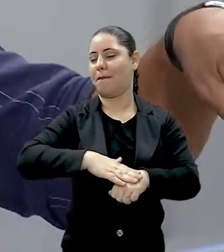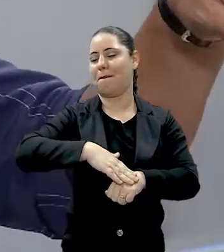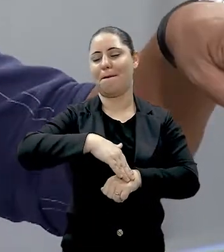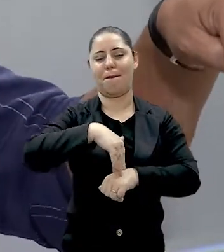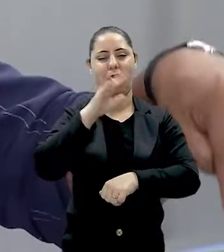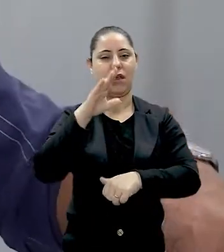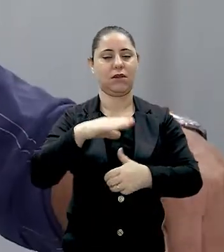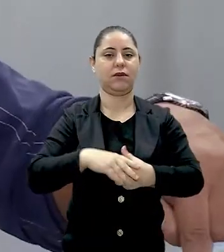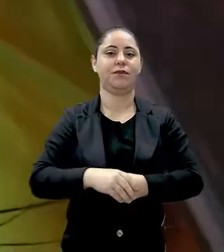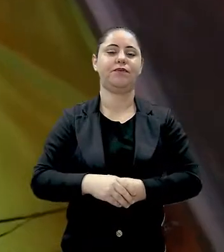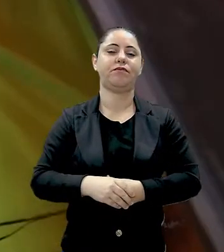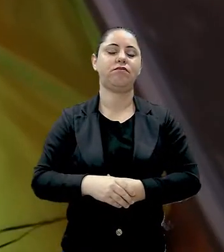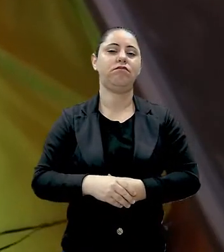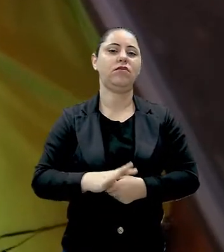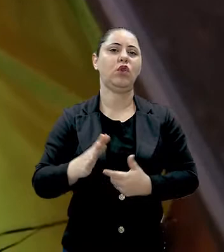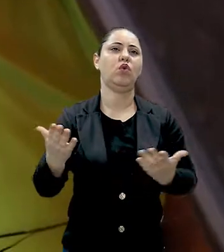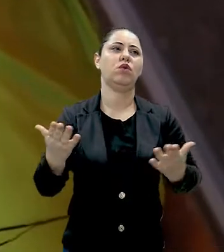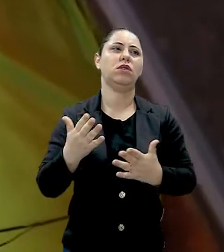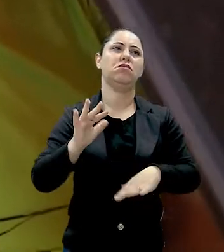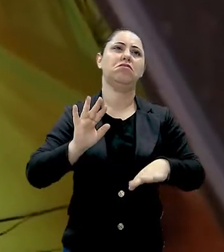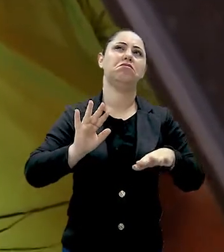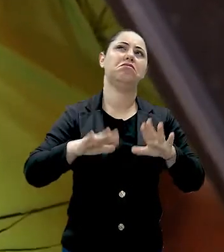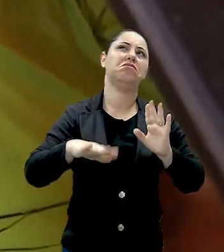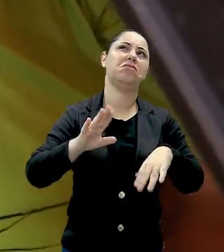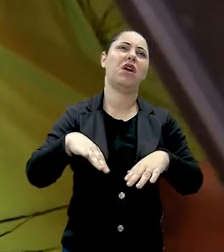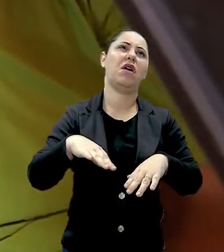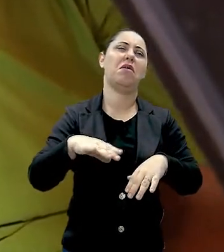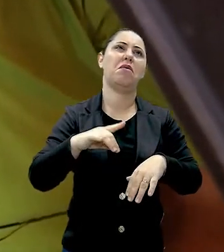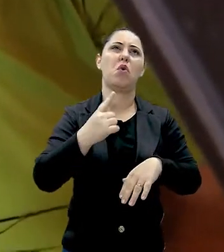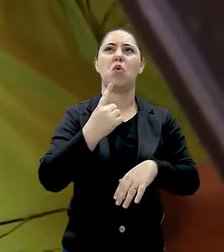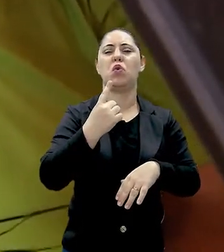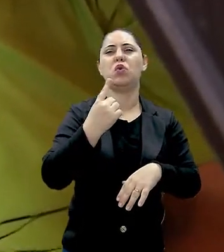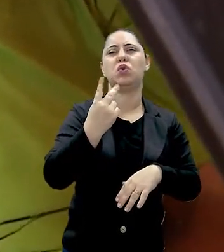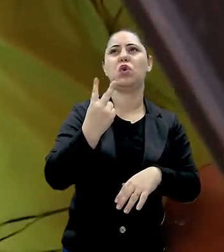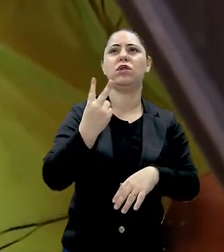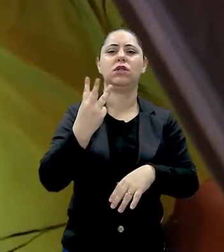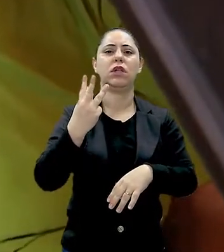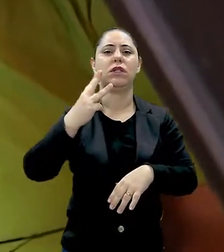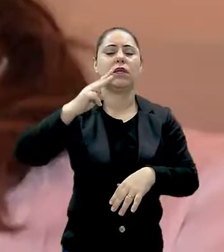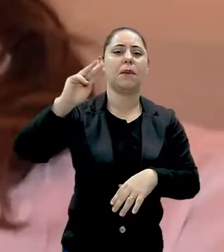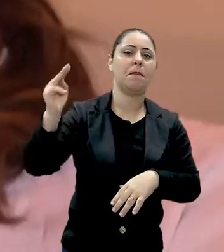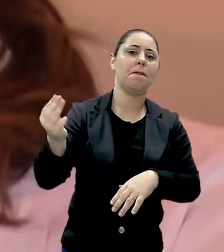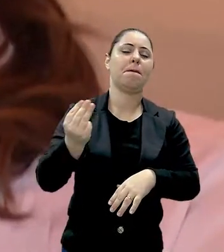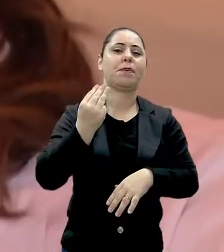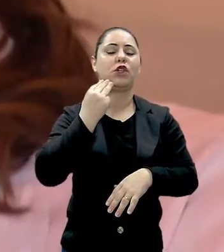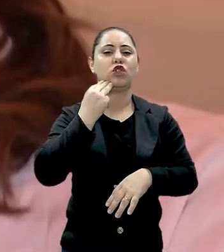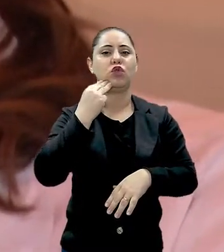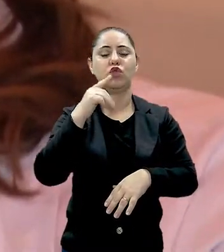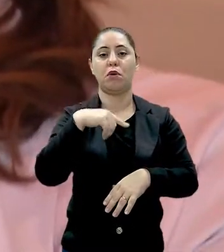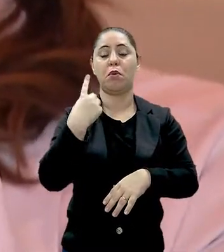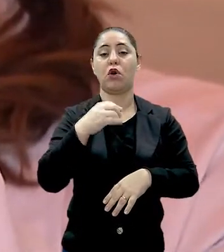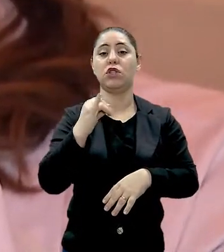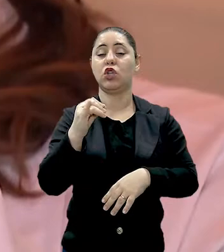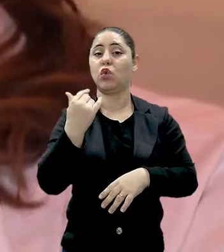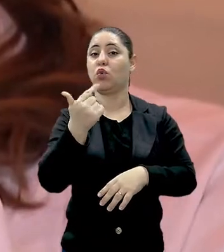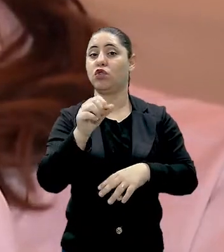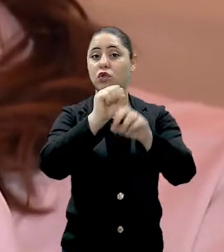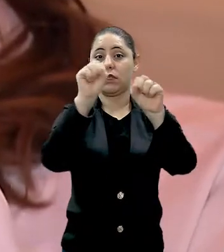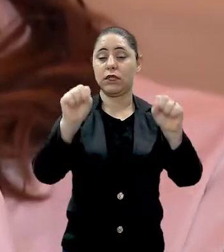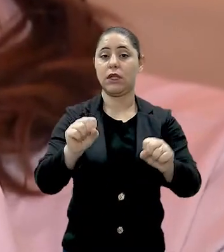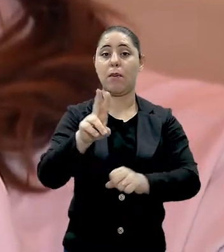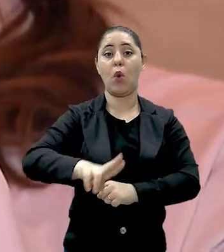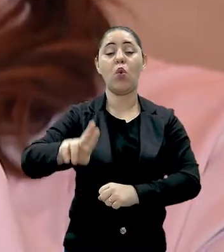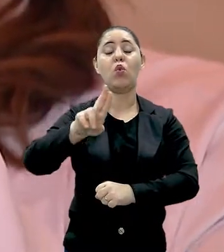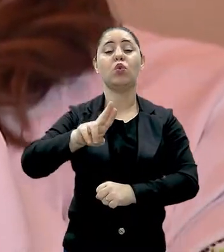de junho de 2021. Né? Hoje nós teríamos seguramente mais de 1, 2, 3 milhões de mortos no nosso país se nós não